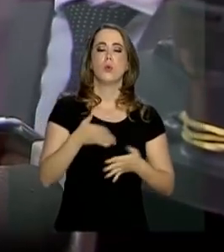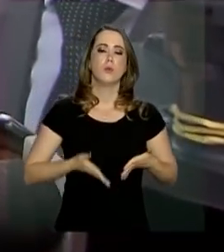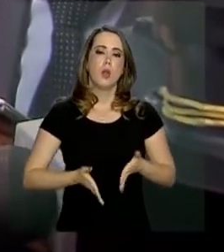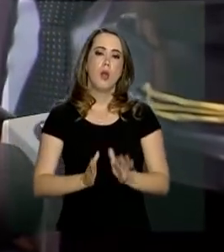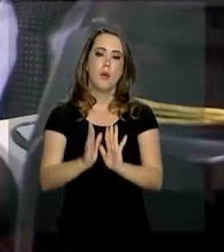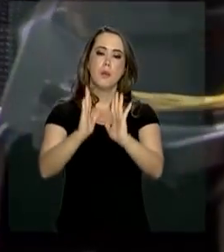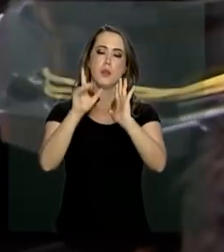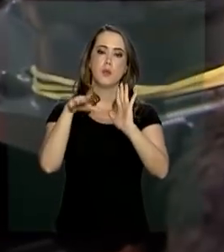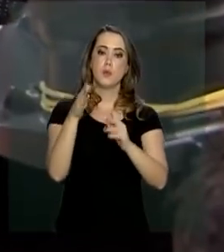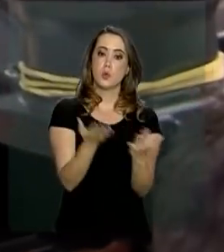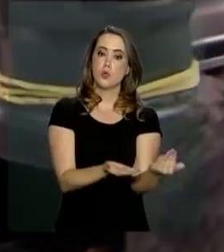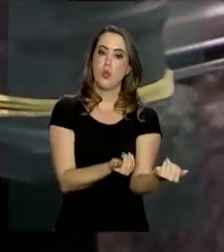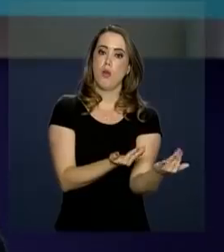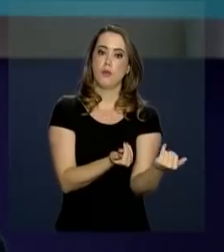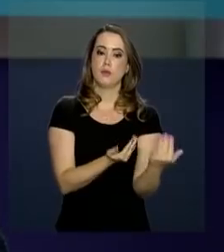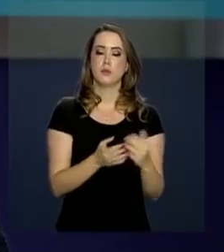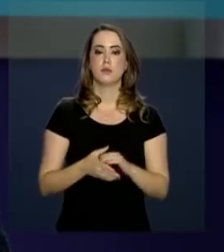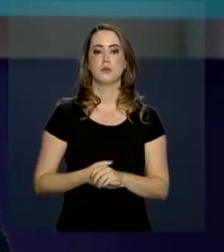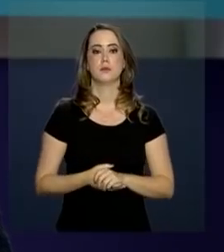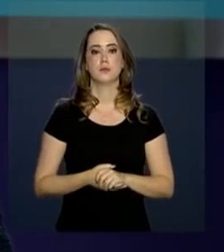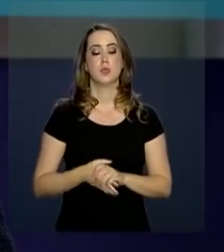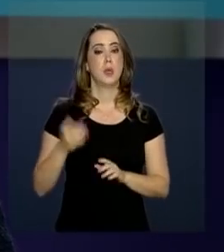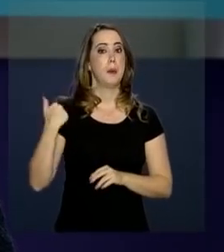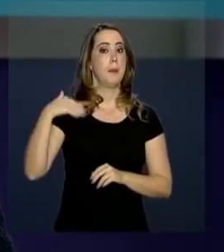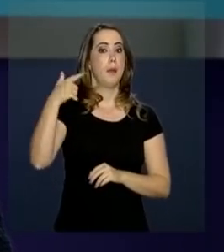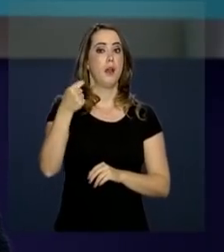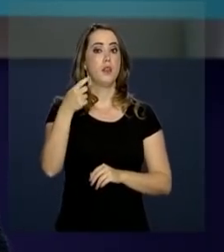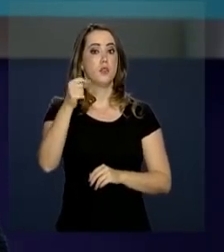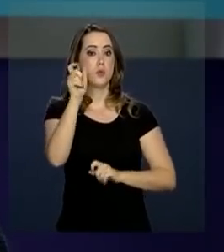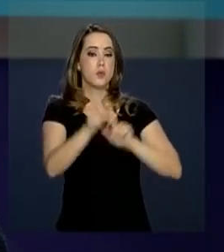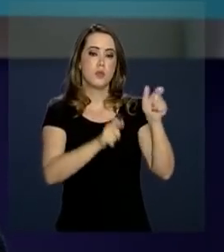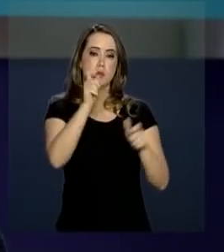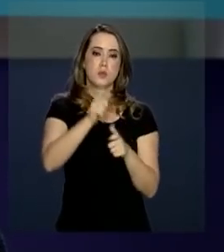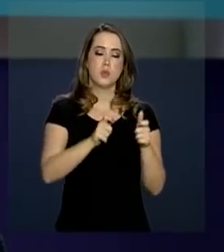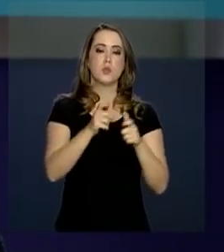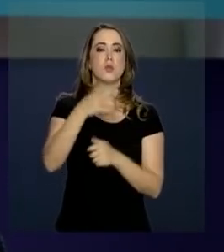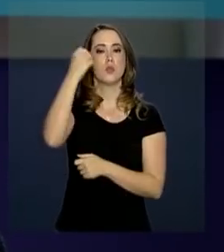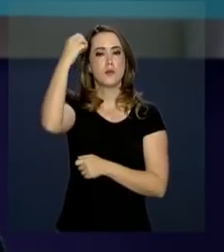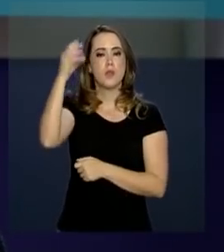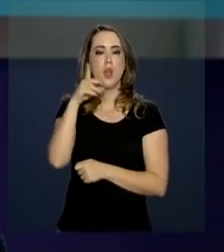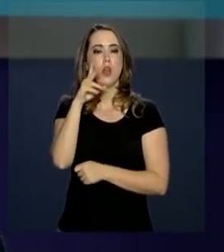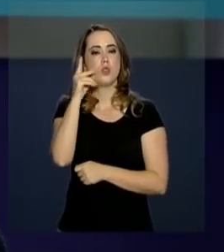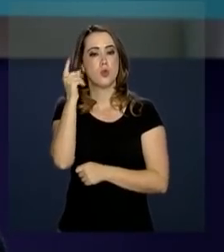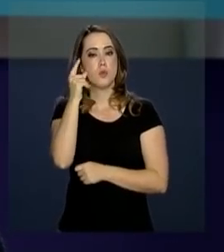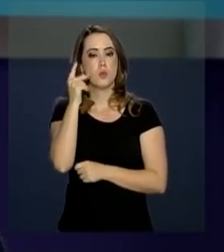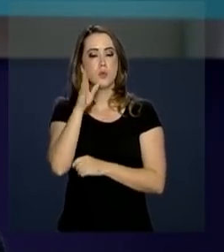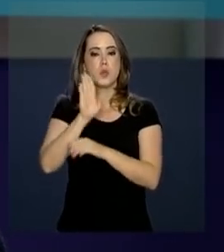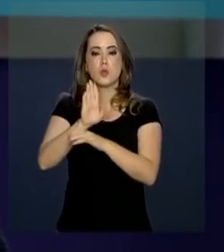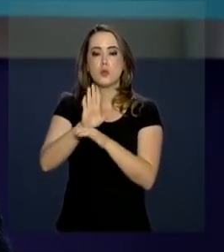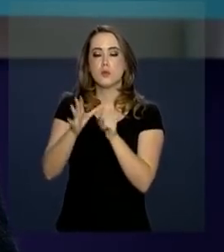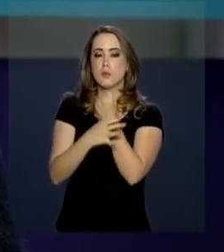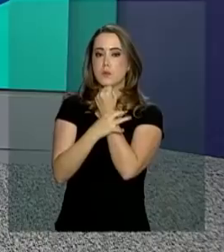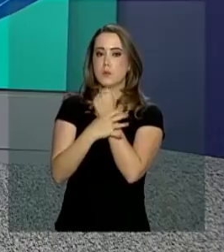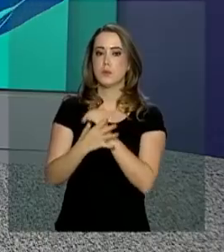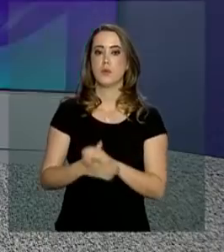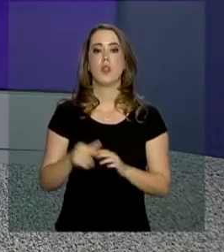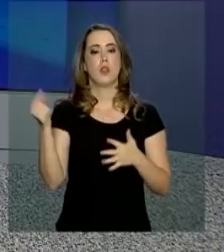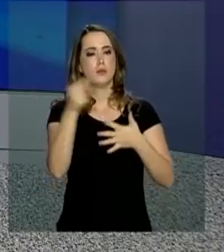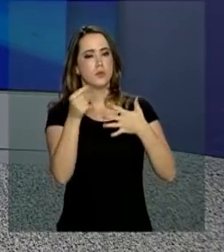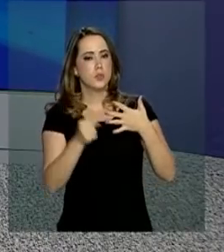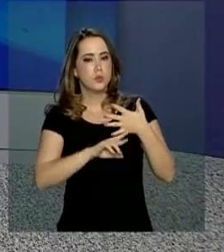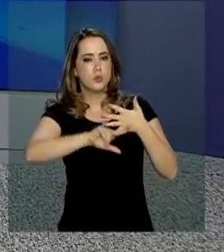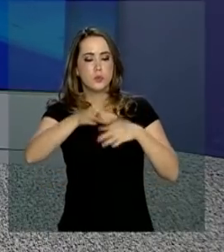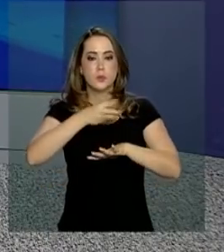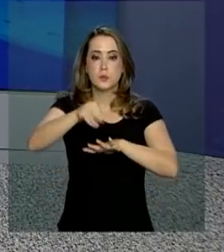caminho para os jovens, né? Mais 200 agentes são enviados ao Ceará para reforçar a segurança. Essas e